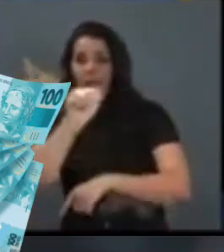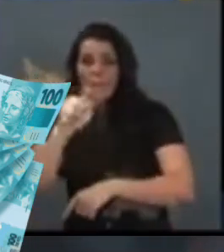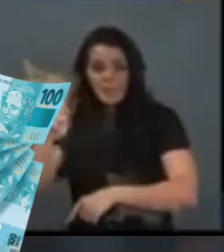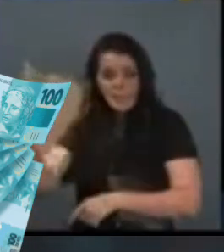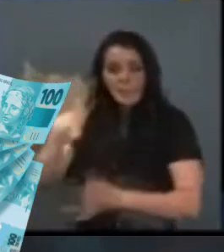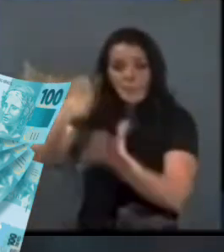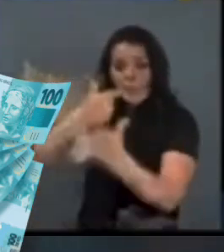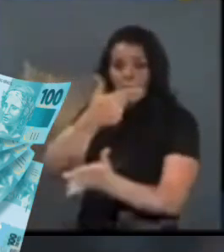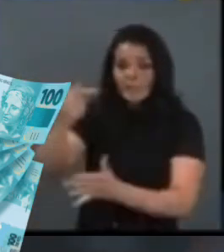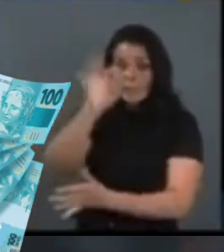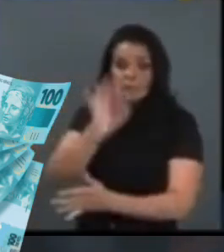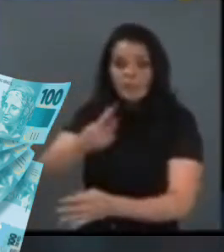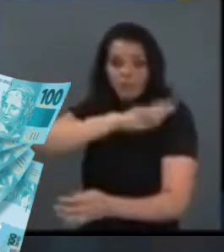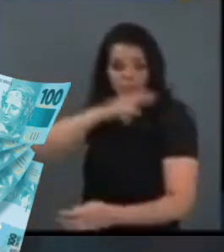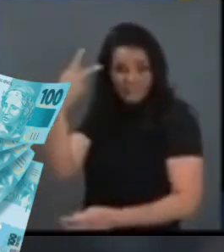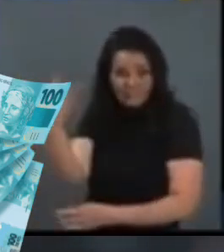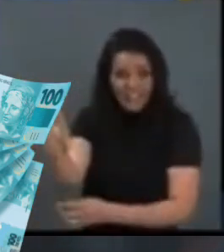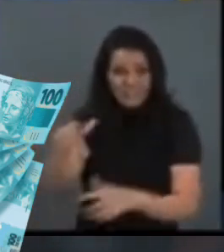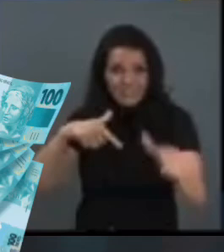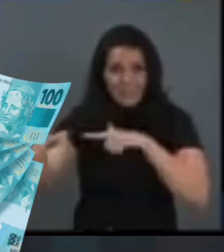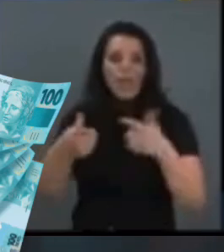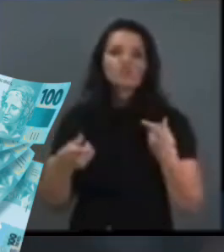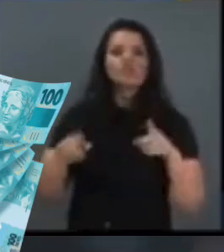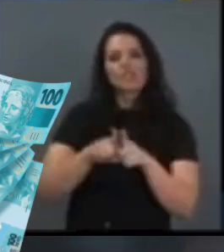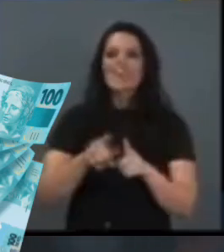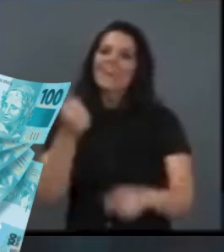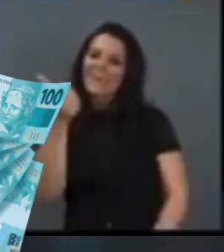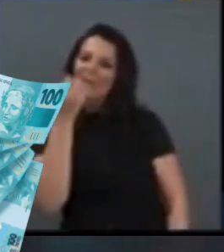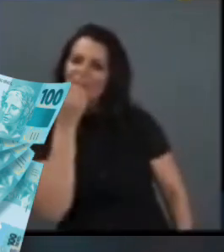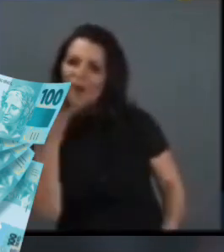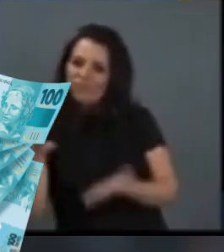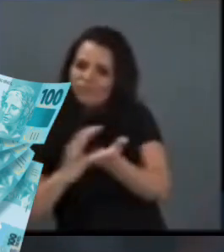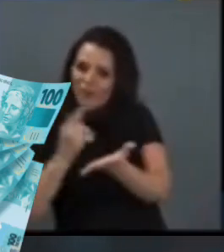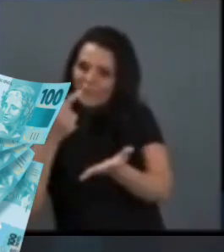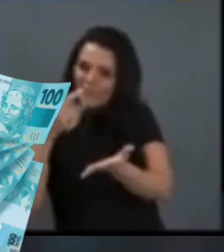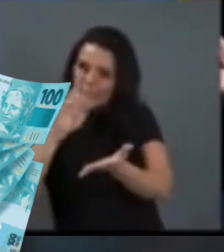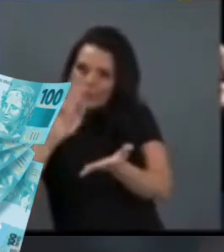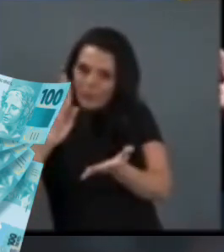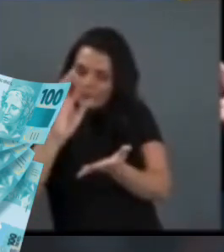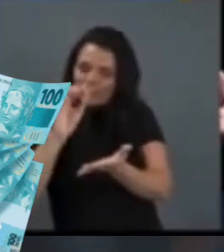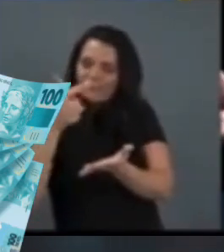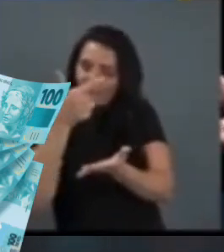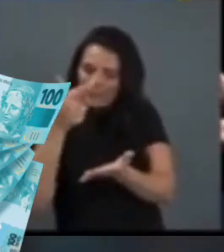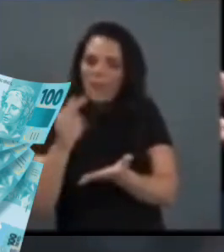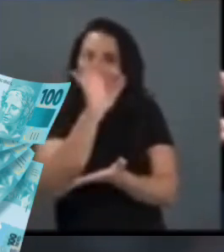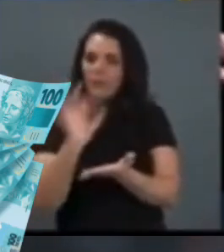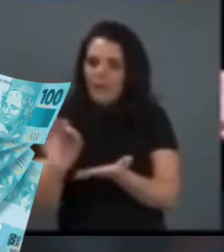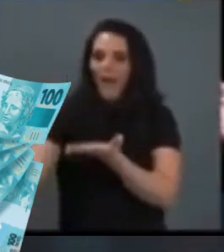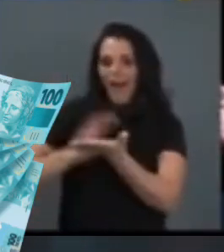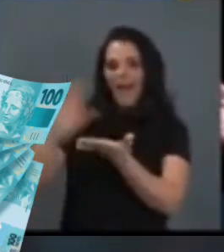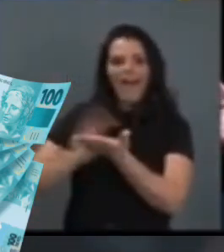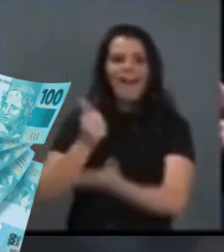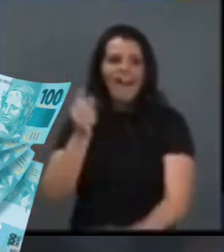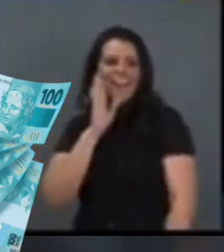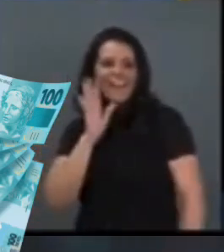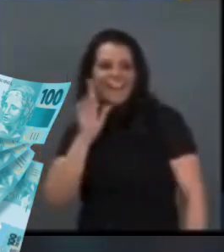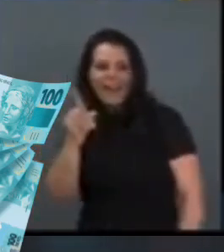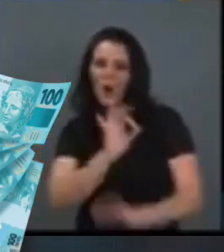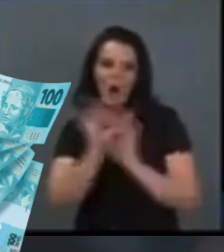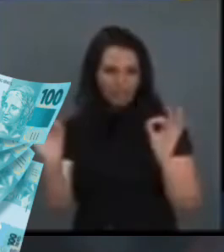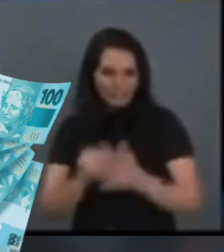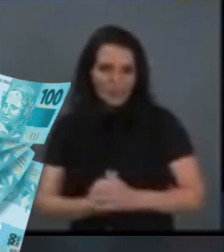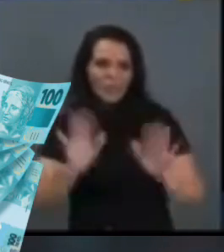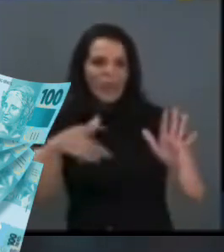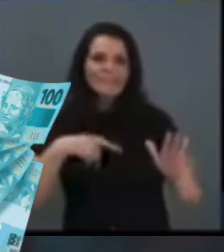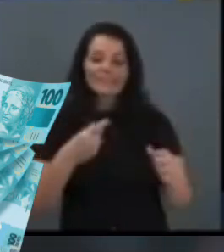Colocar 27% no lombo deles, ficar essa sociedade só na alegria e na tristeza não entra, aí é bom demais, senhor. Que é isso? Então, eu espero que os